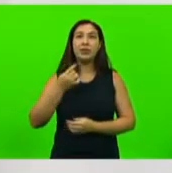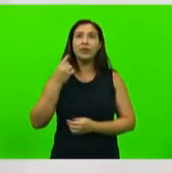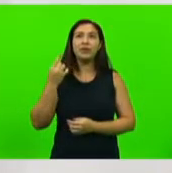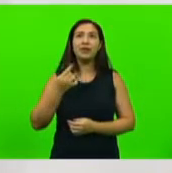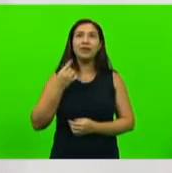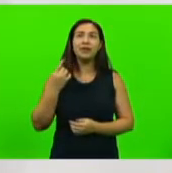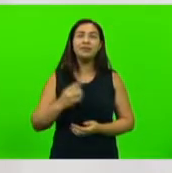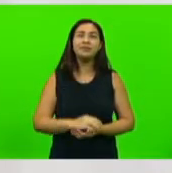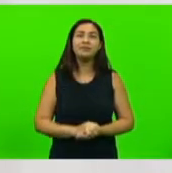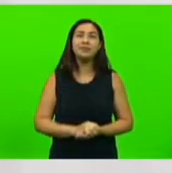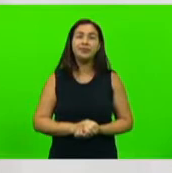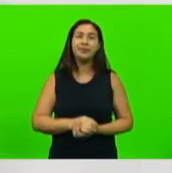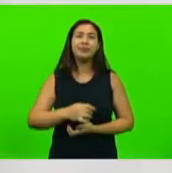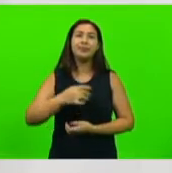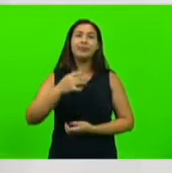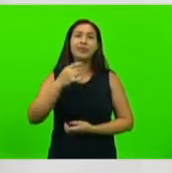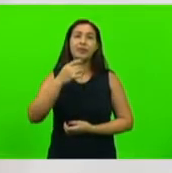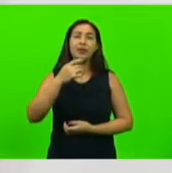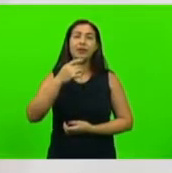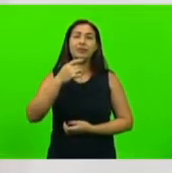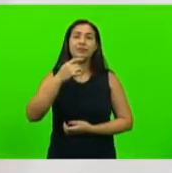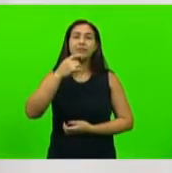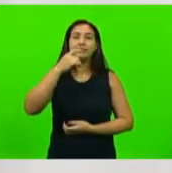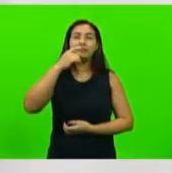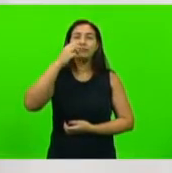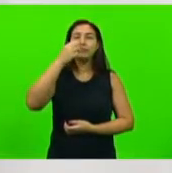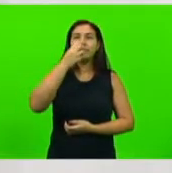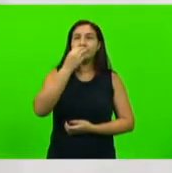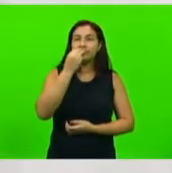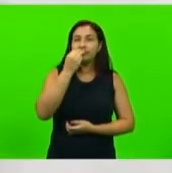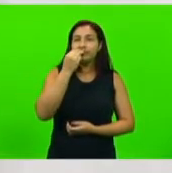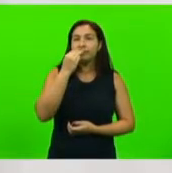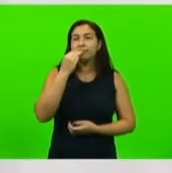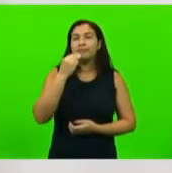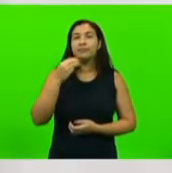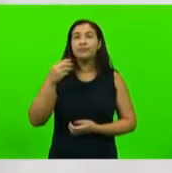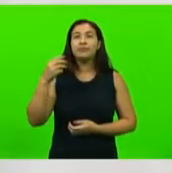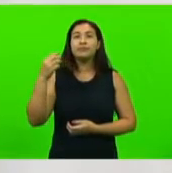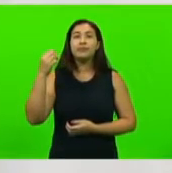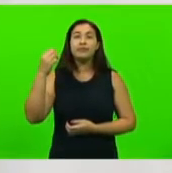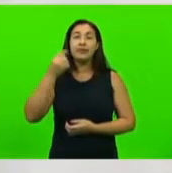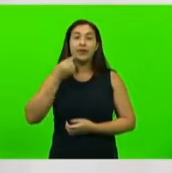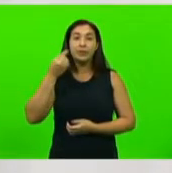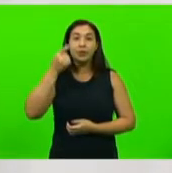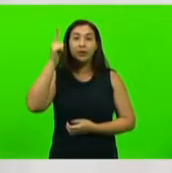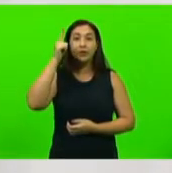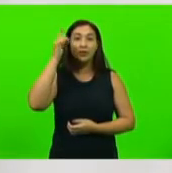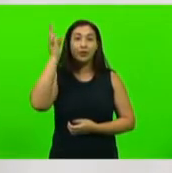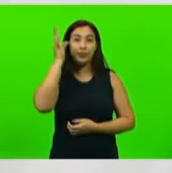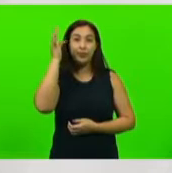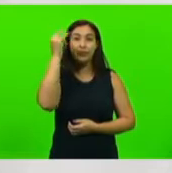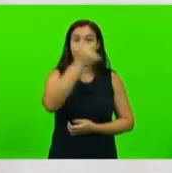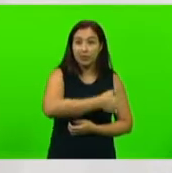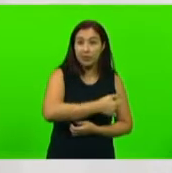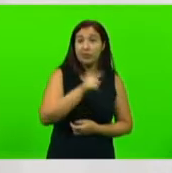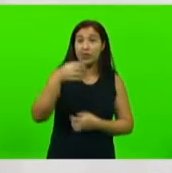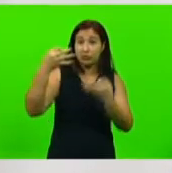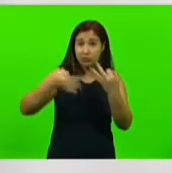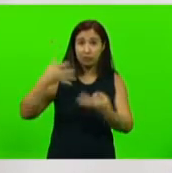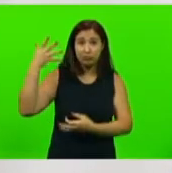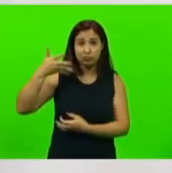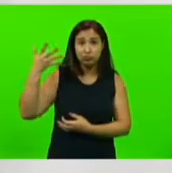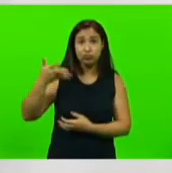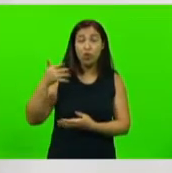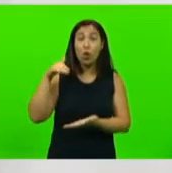presidente, Moacir Sopelso. Falou muito bem aí o deputado Fabiano. Até na última